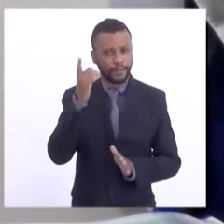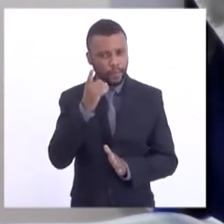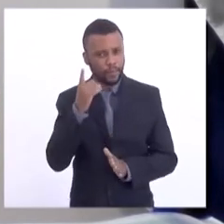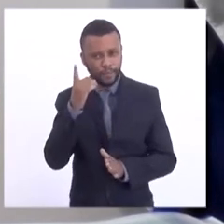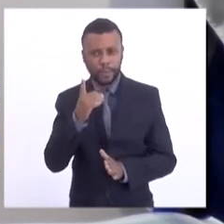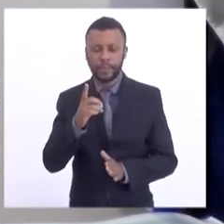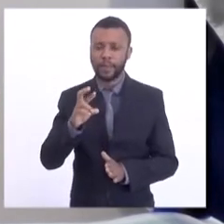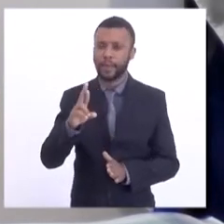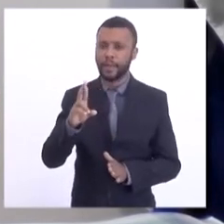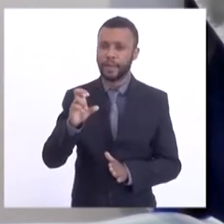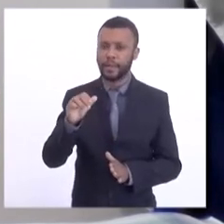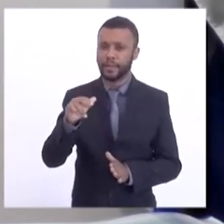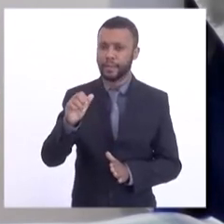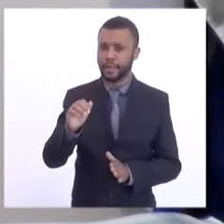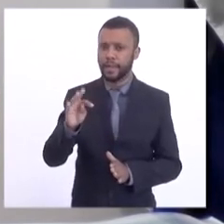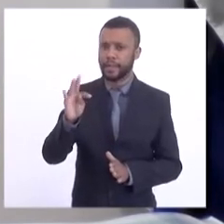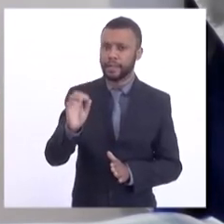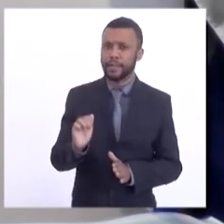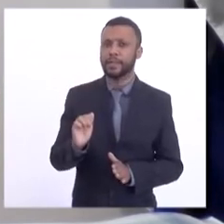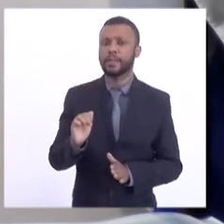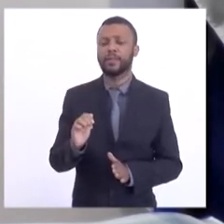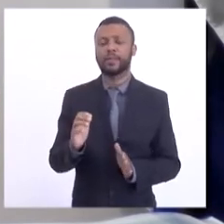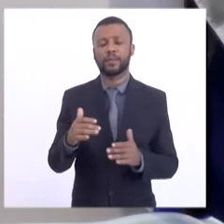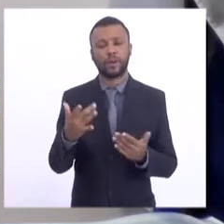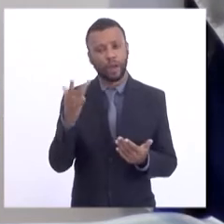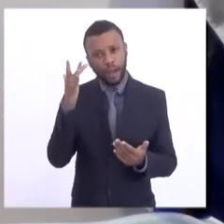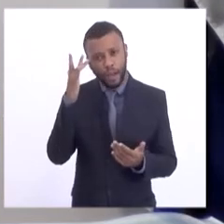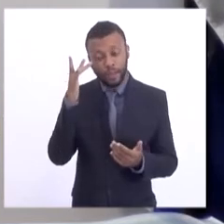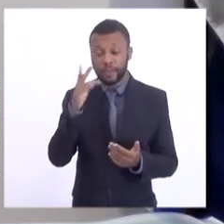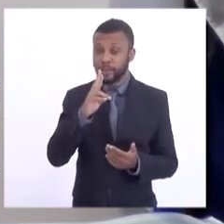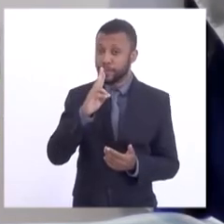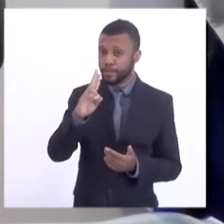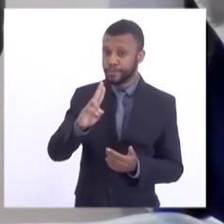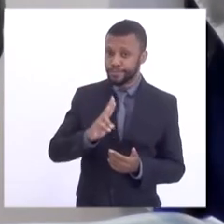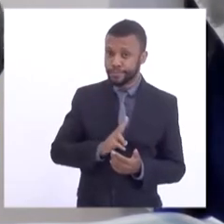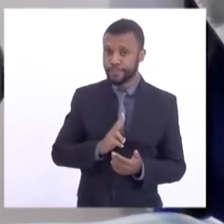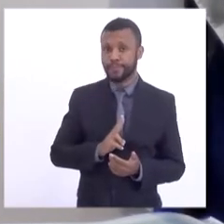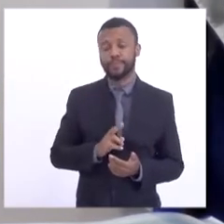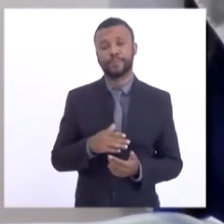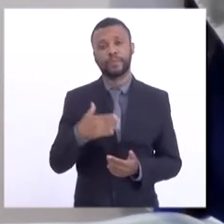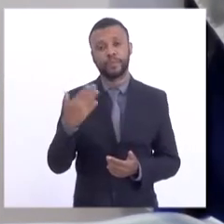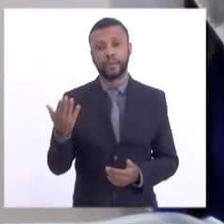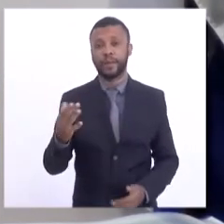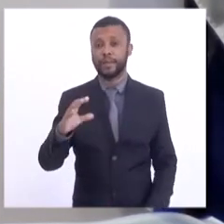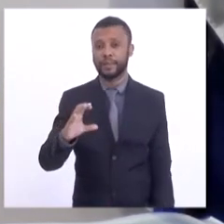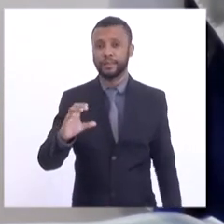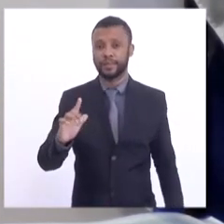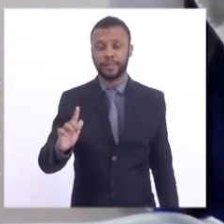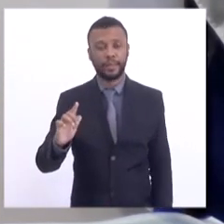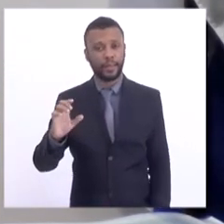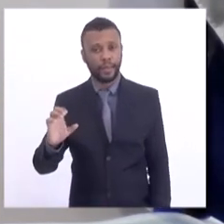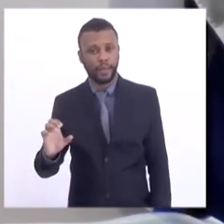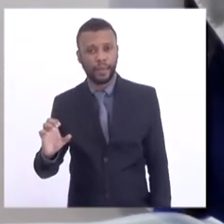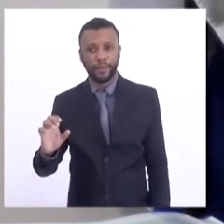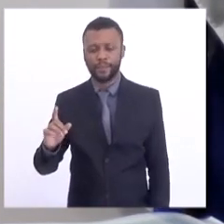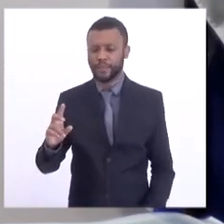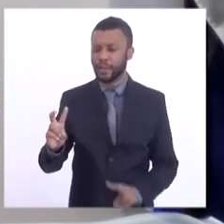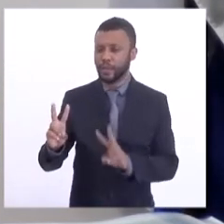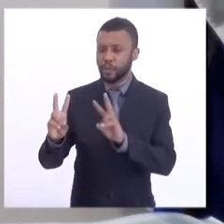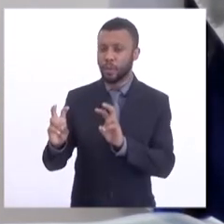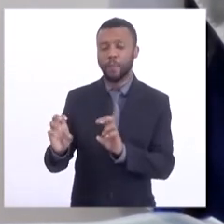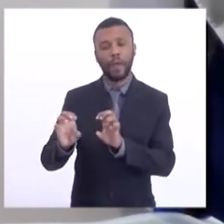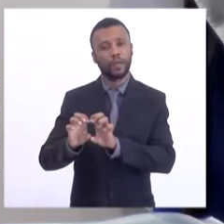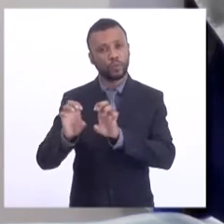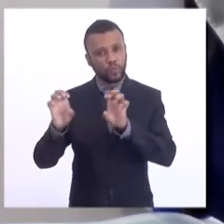Renato que eu acho que quem tem quem tem que responder é a seja é em relação à